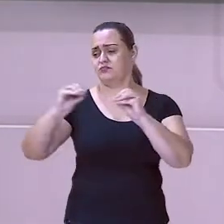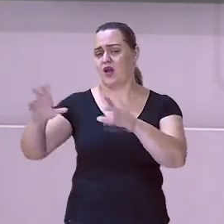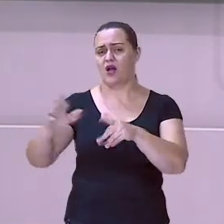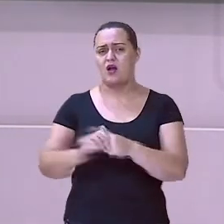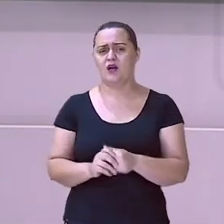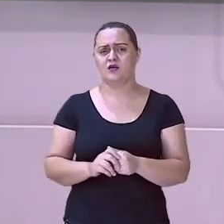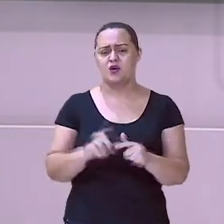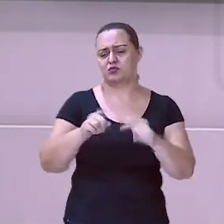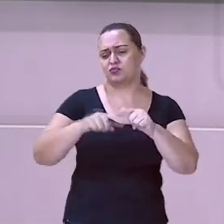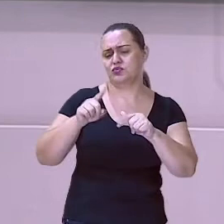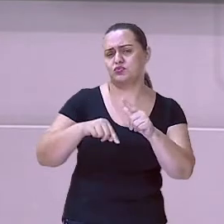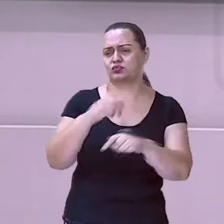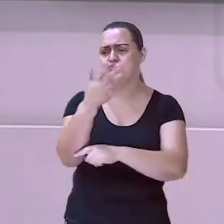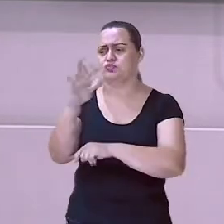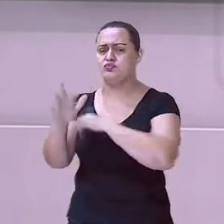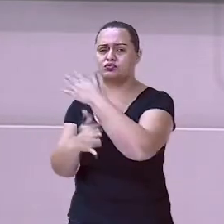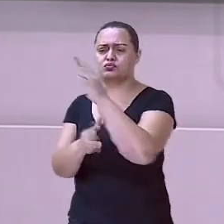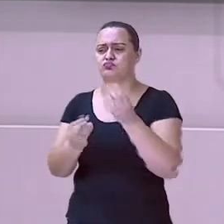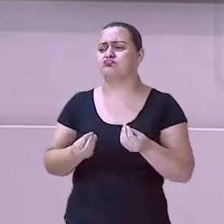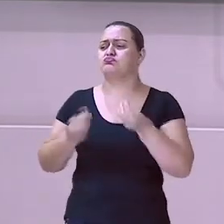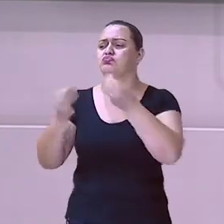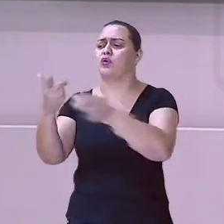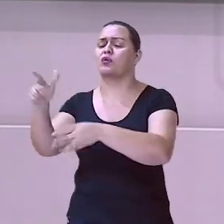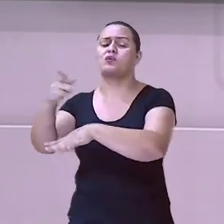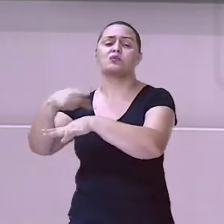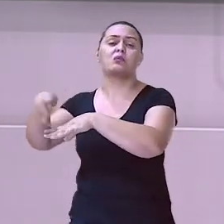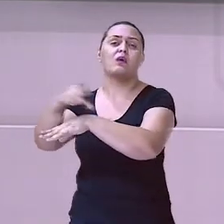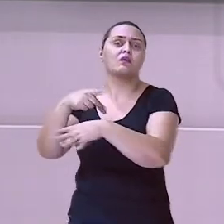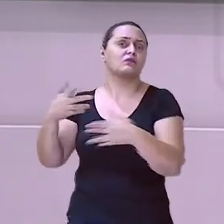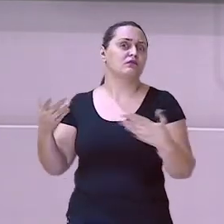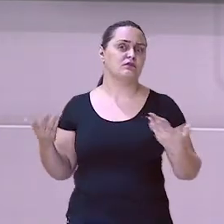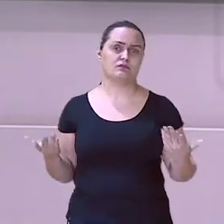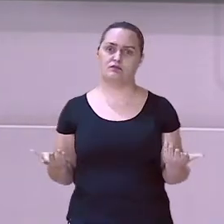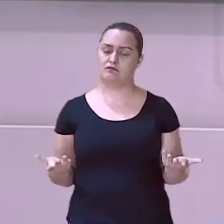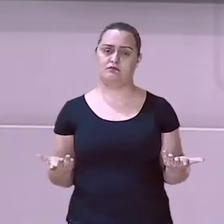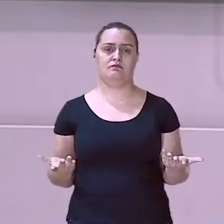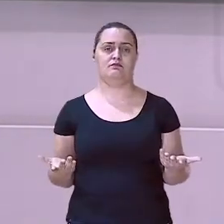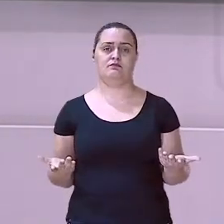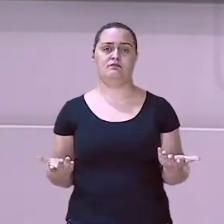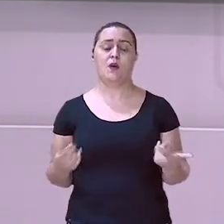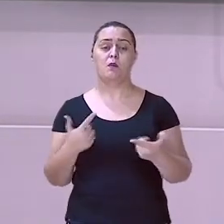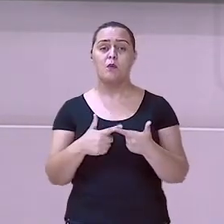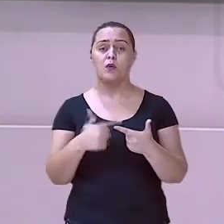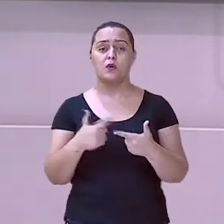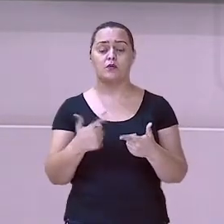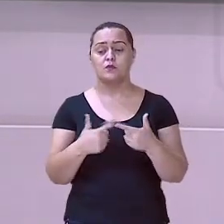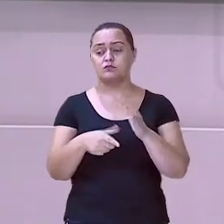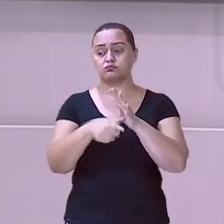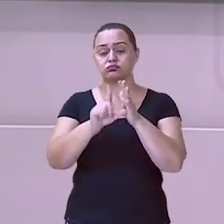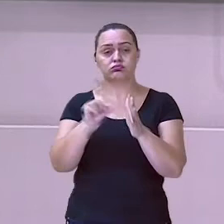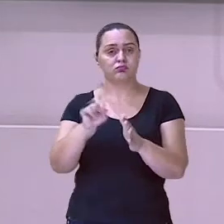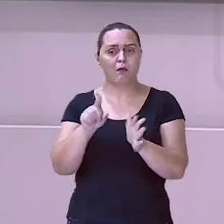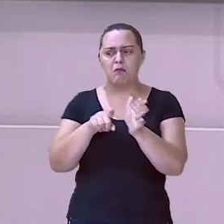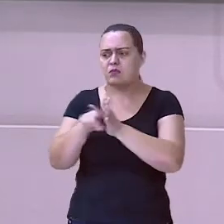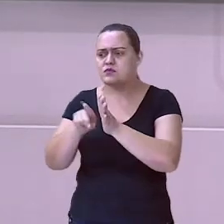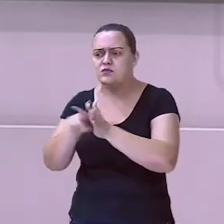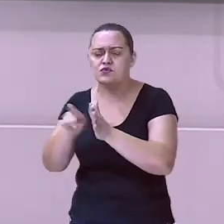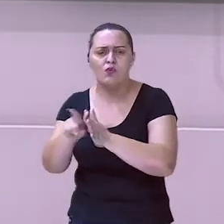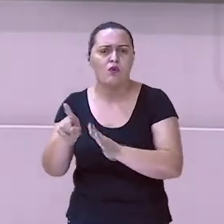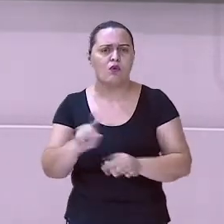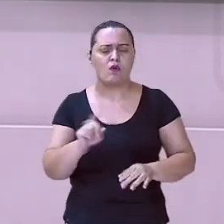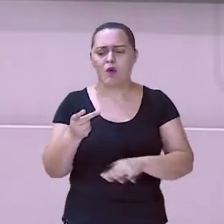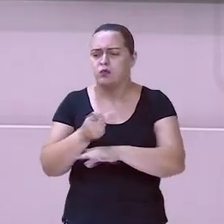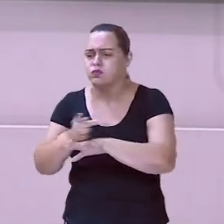tem ideia do que o país tem. Por quê? Porque não pesquisou, porque não